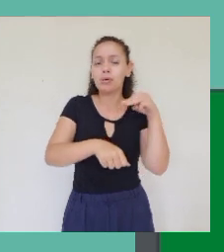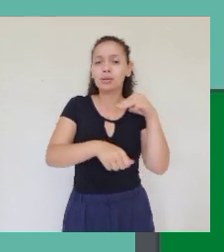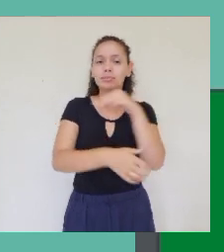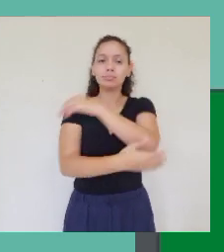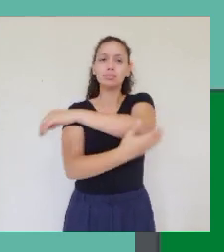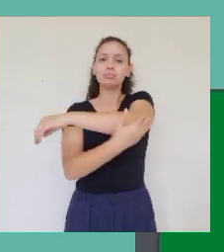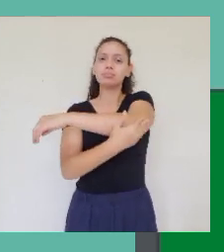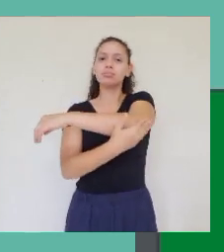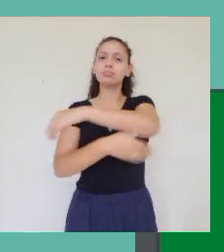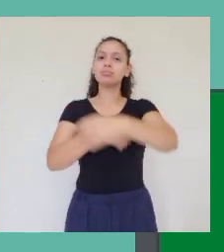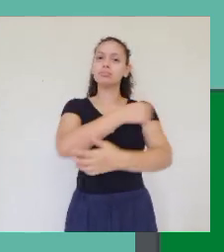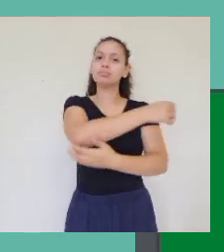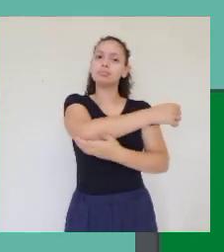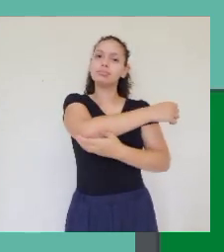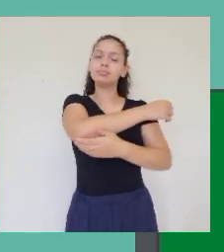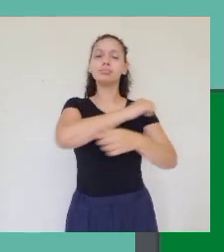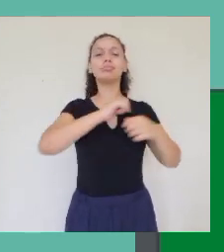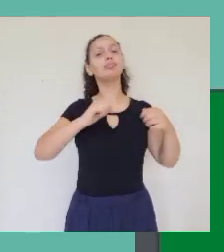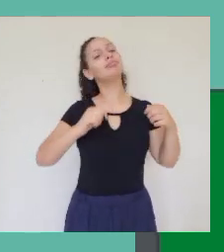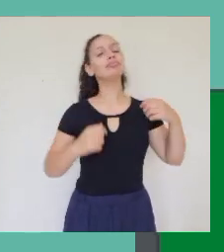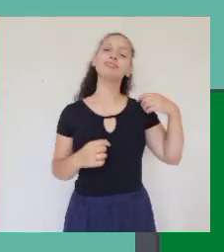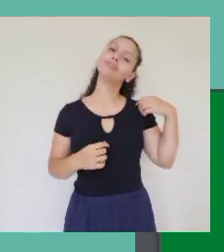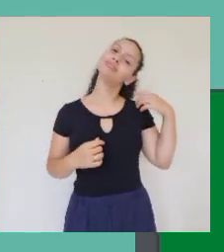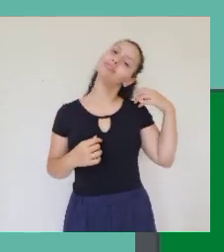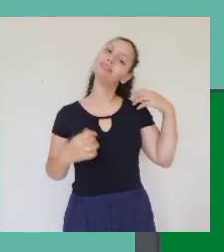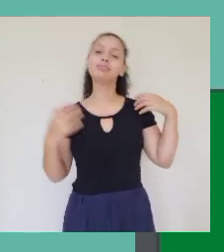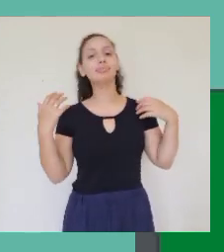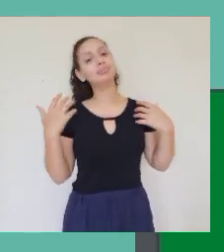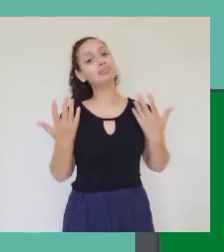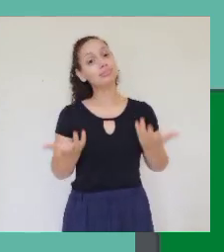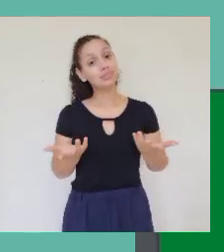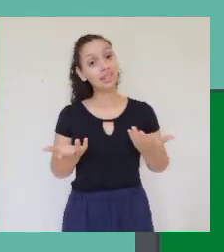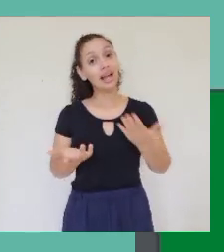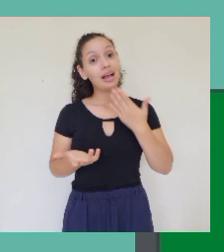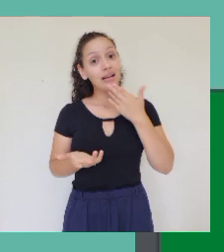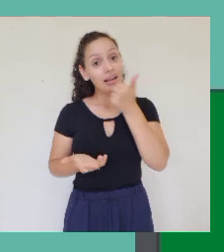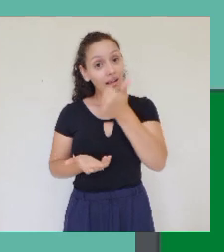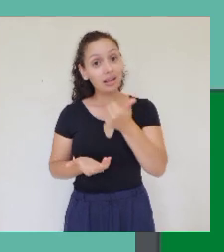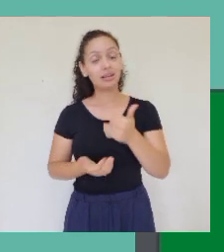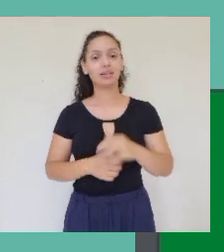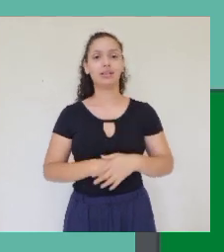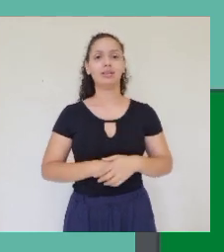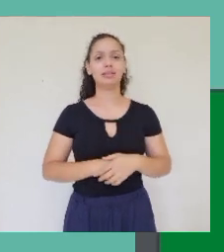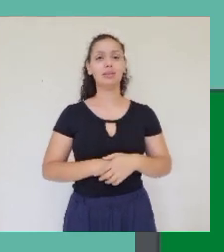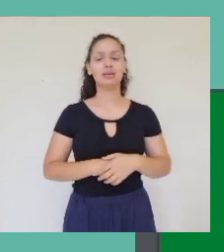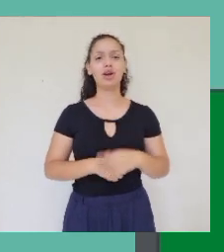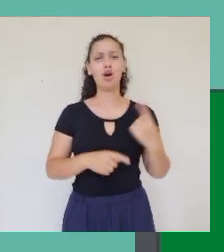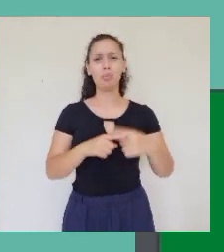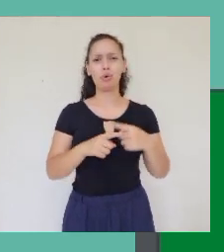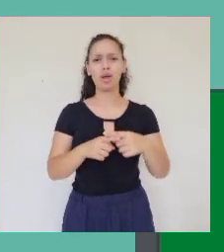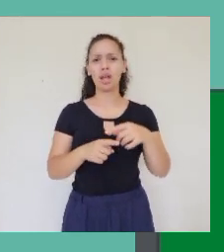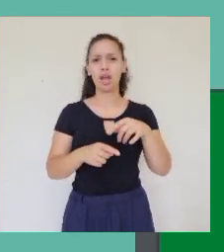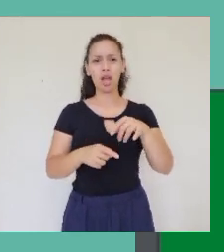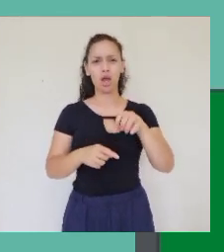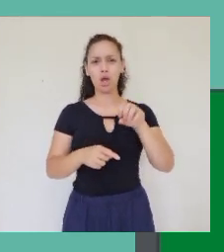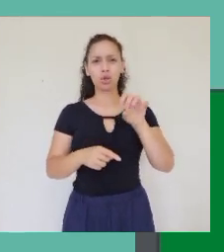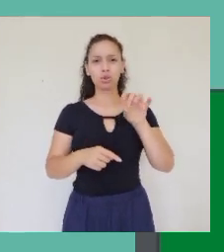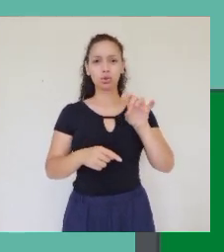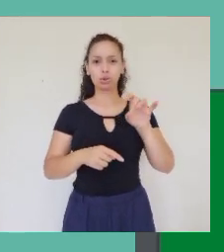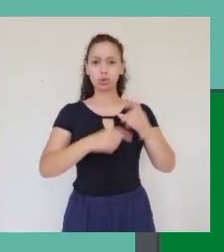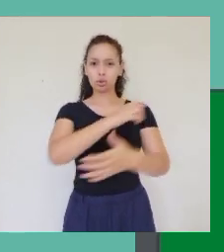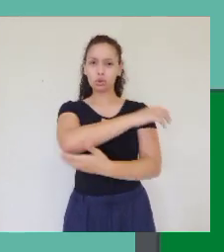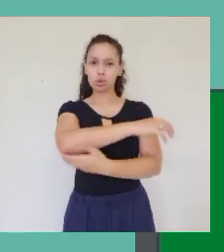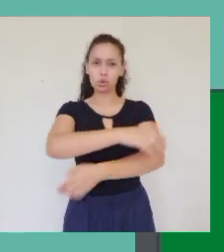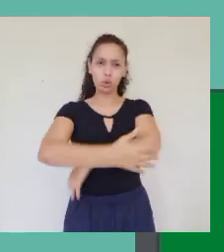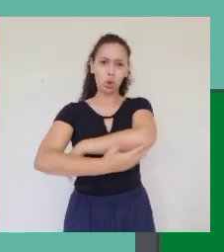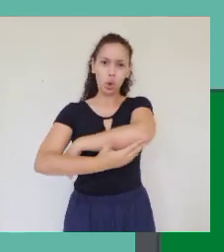possíveis espasmos, possíveis dores, possíveis tensões, tá? O alongamento por si só não previne lesão. Ele